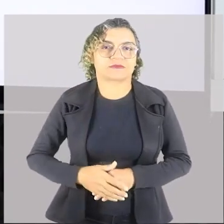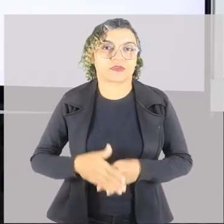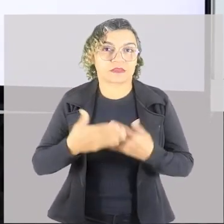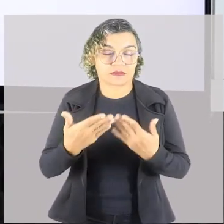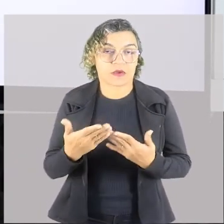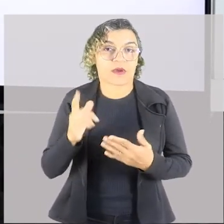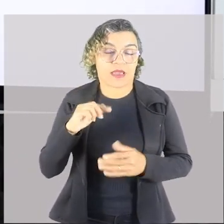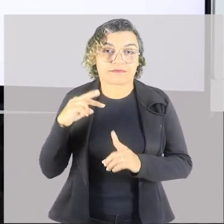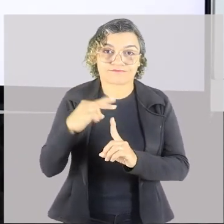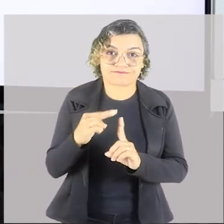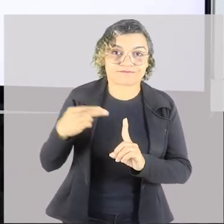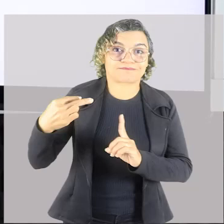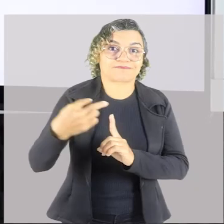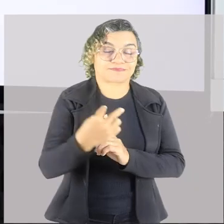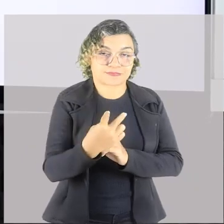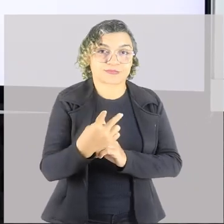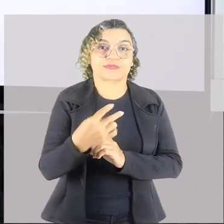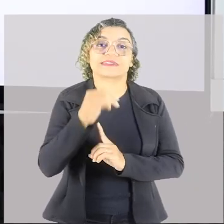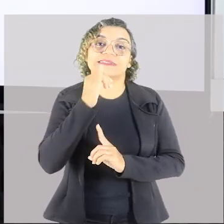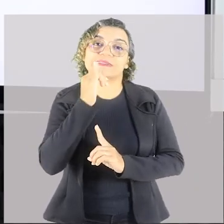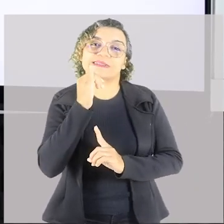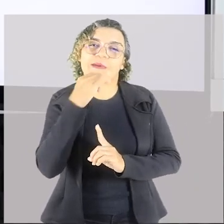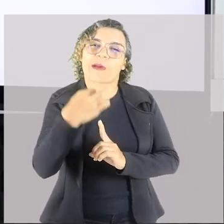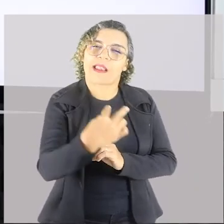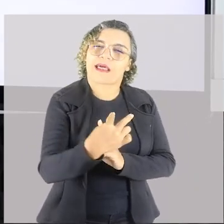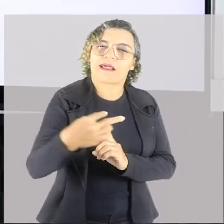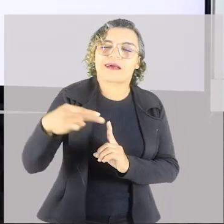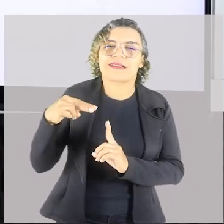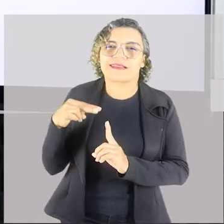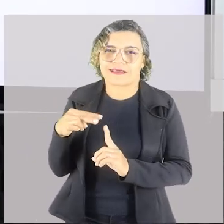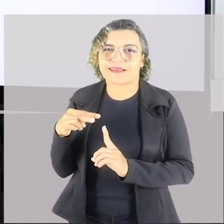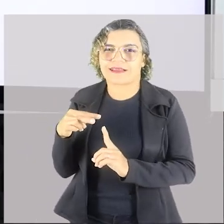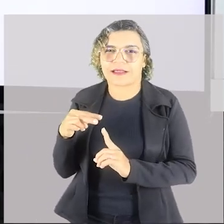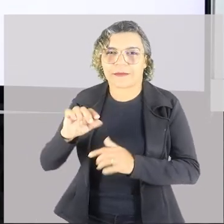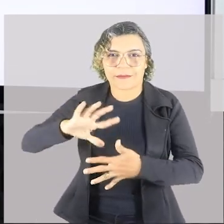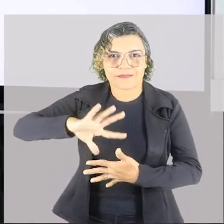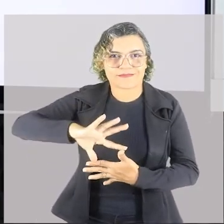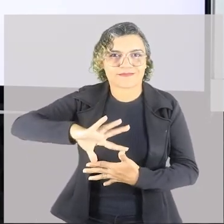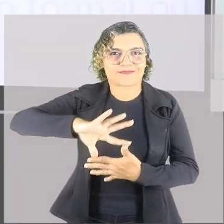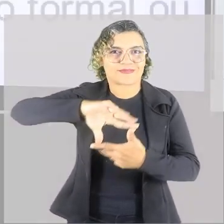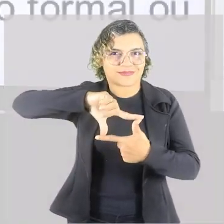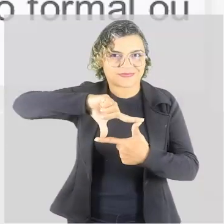essa percepção evolucionista, essa percepção etnocêntrica.